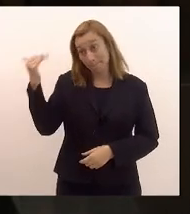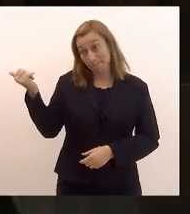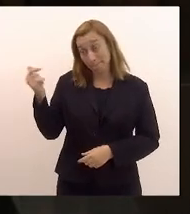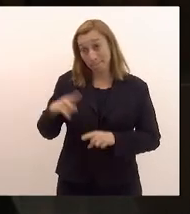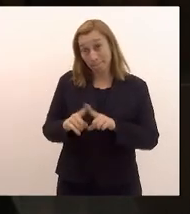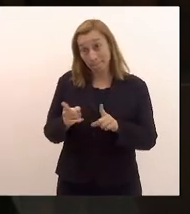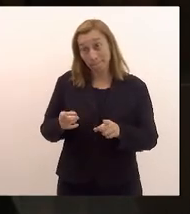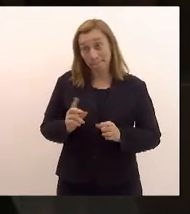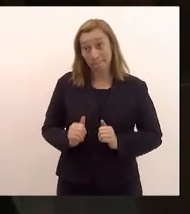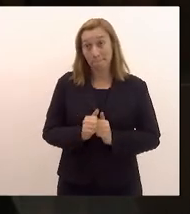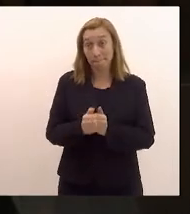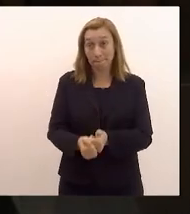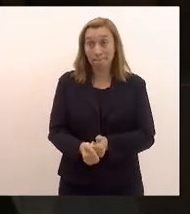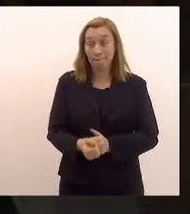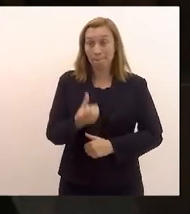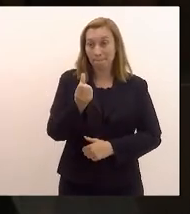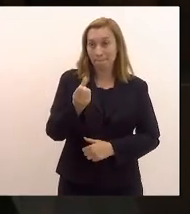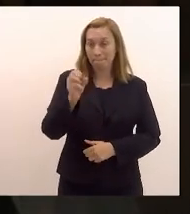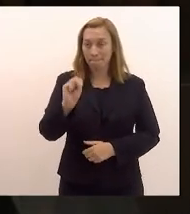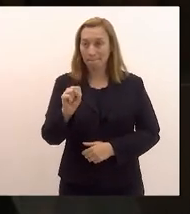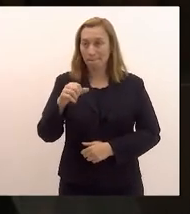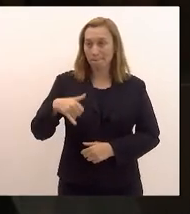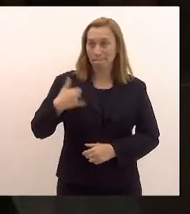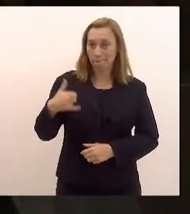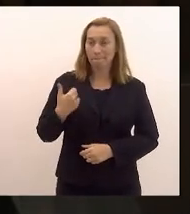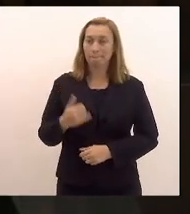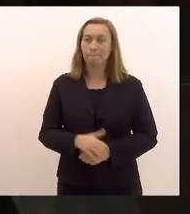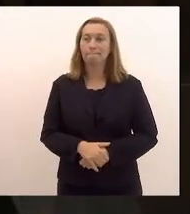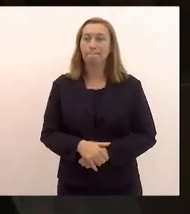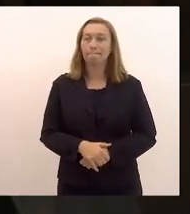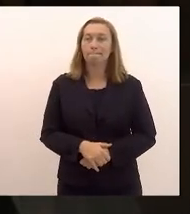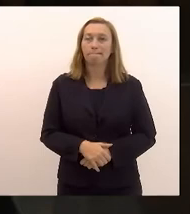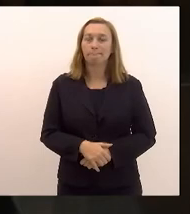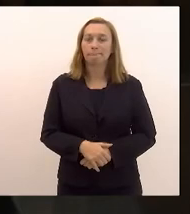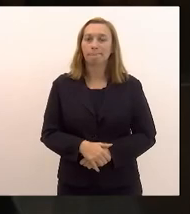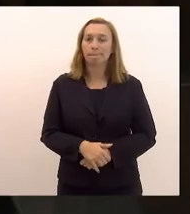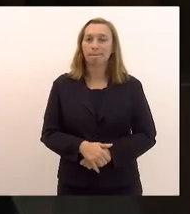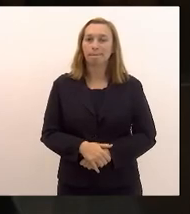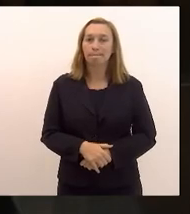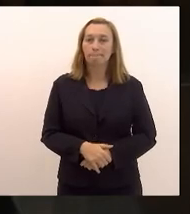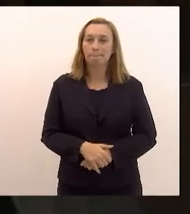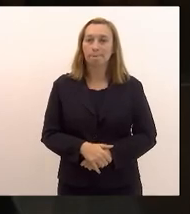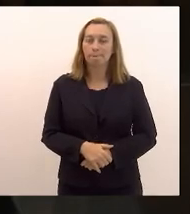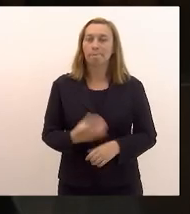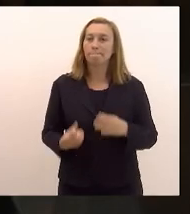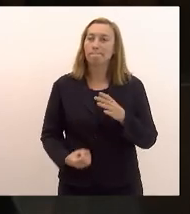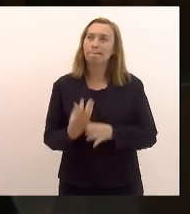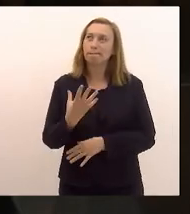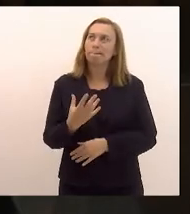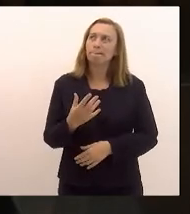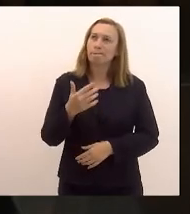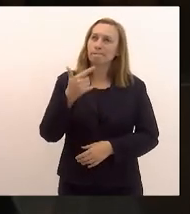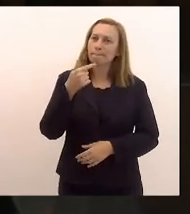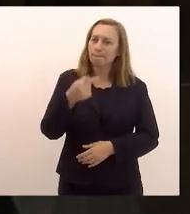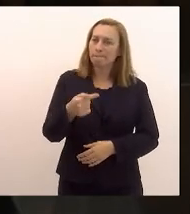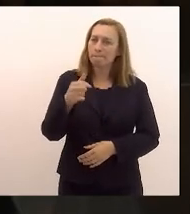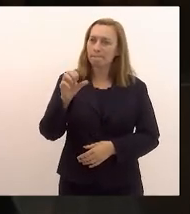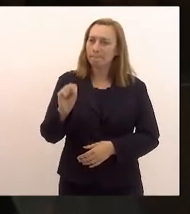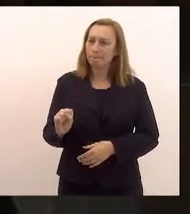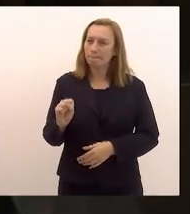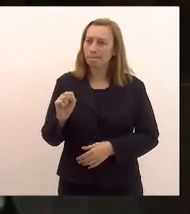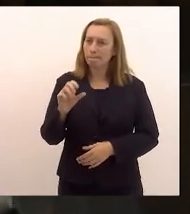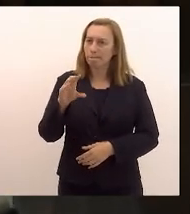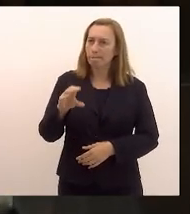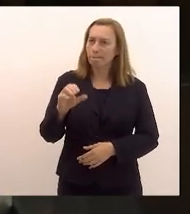vou seguir a teoria que tem 68 anos então quando foram criados Salvo engano o sete oito cargos